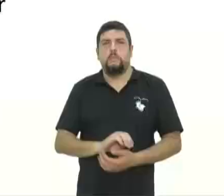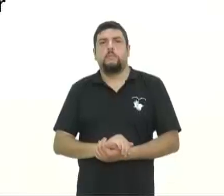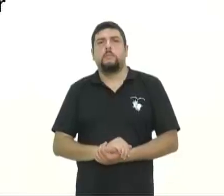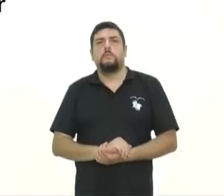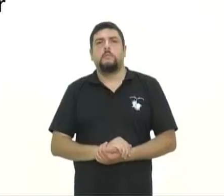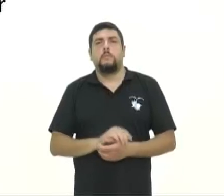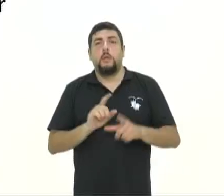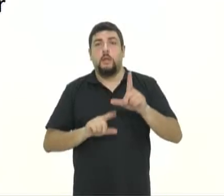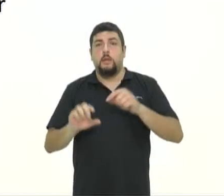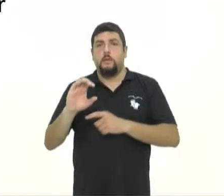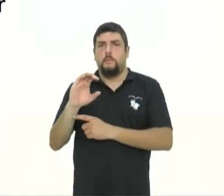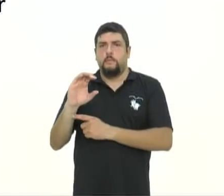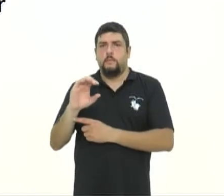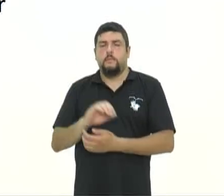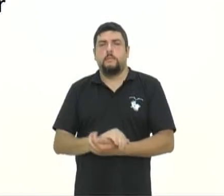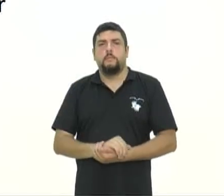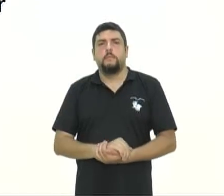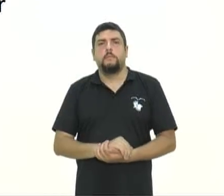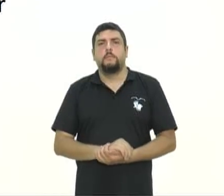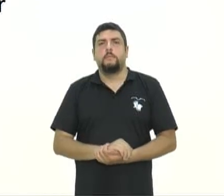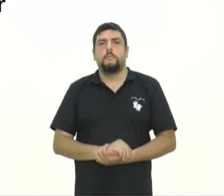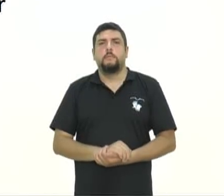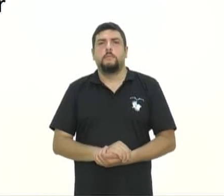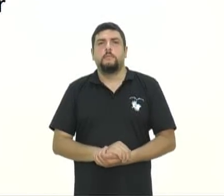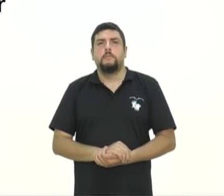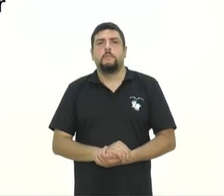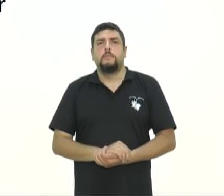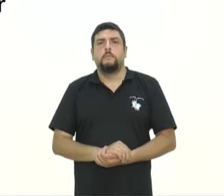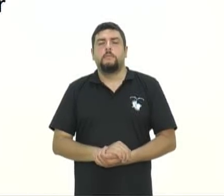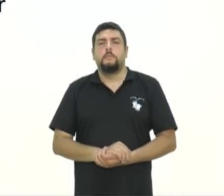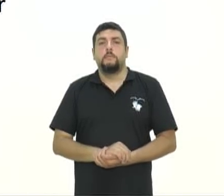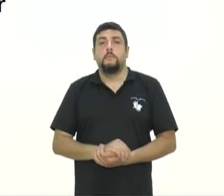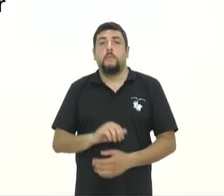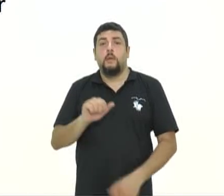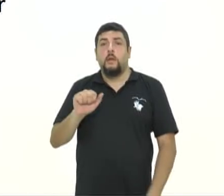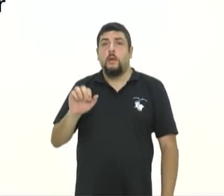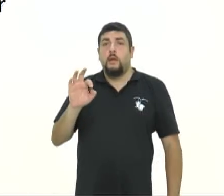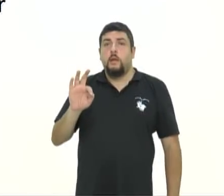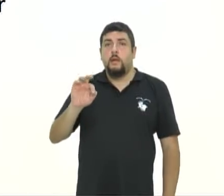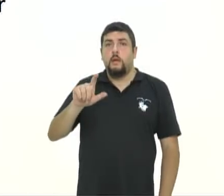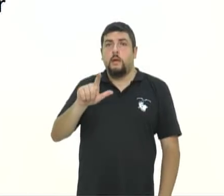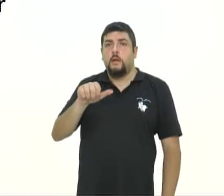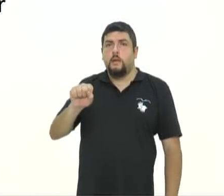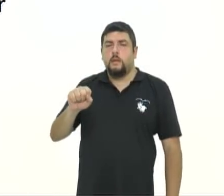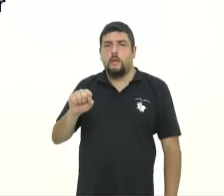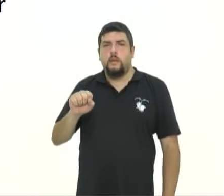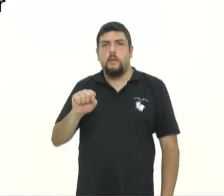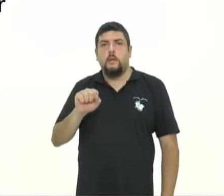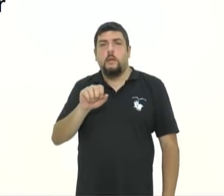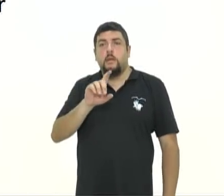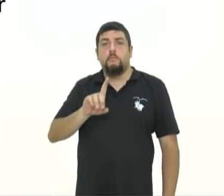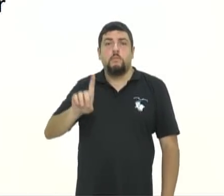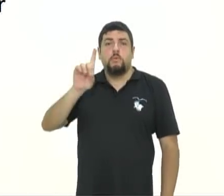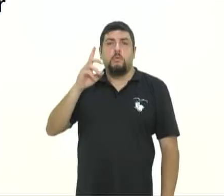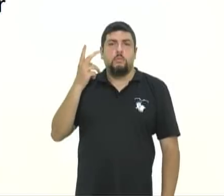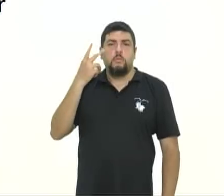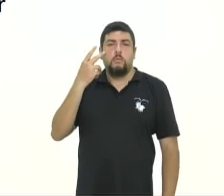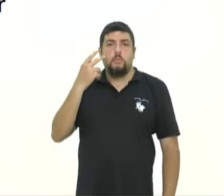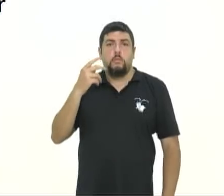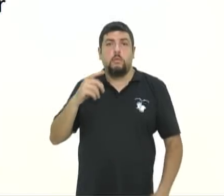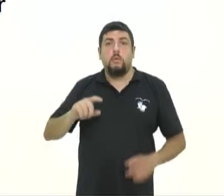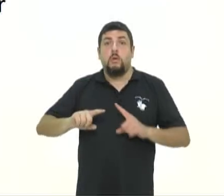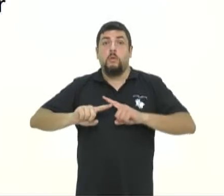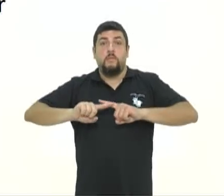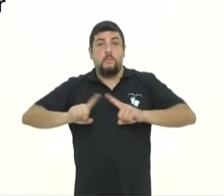Na letra C, Atlas era um deus normal, mas foi forçado por Zeus a segurar o mundo